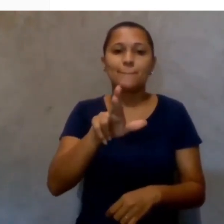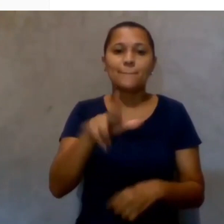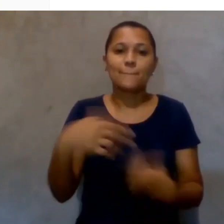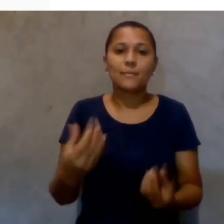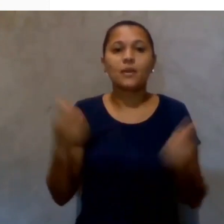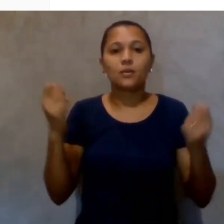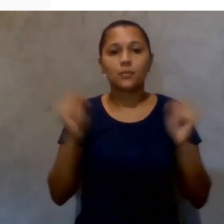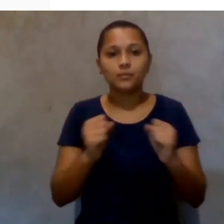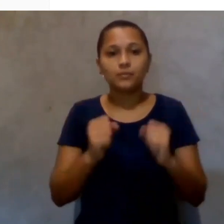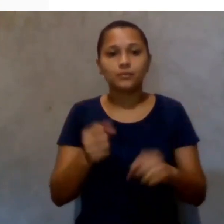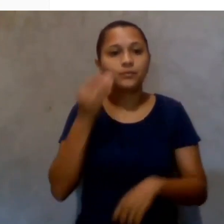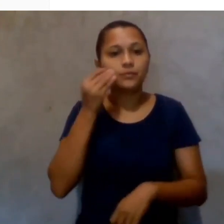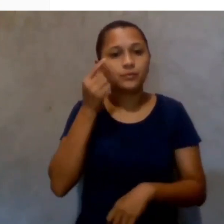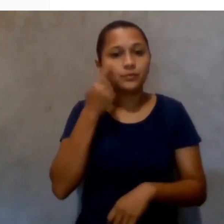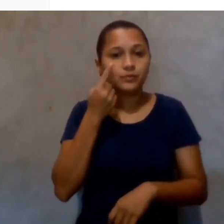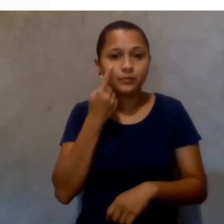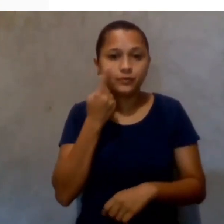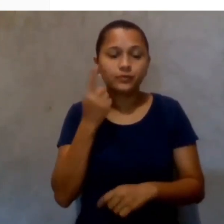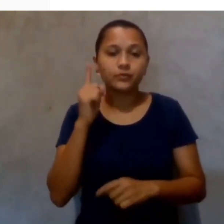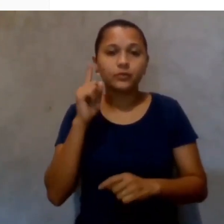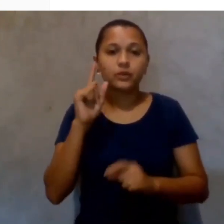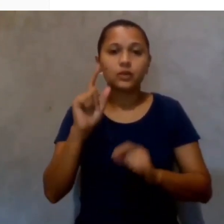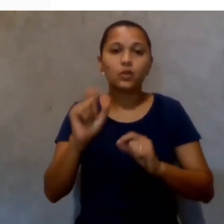ocorrer o evento da seguinte forma: